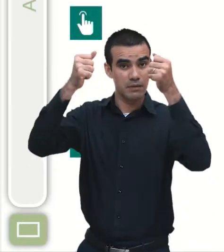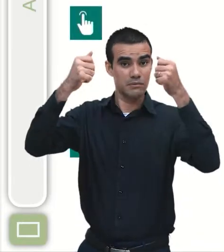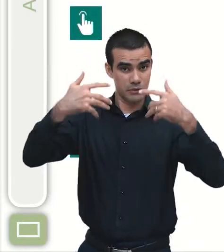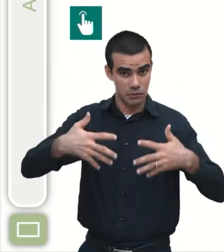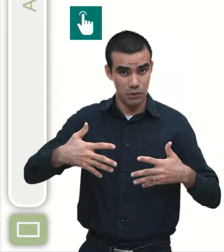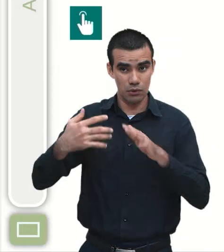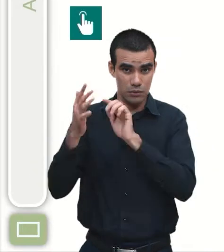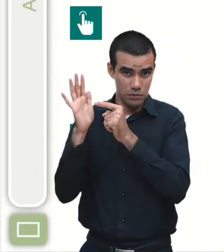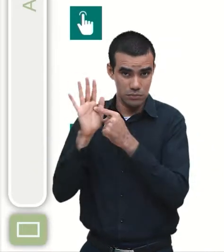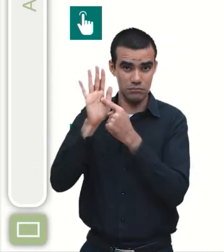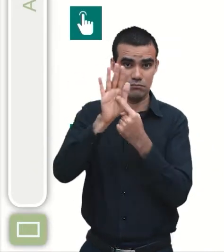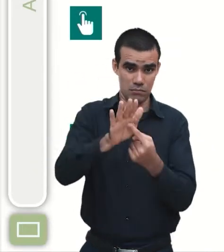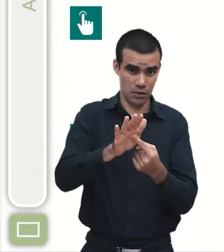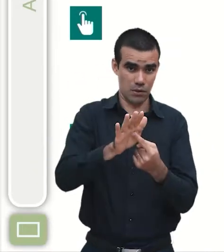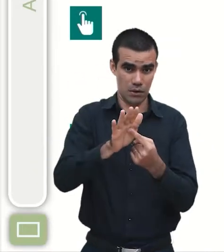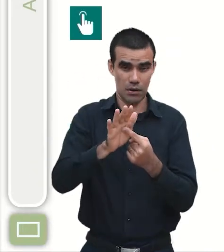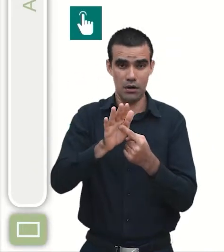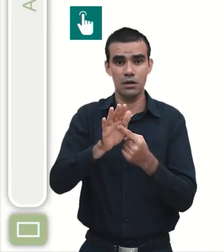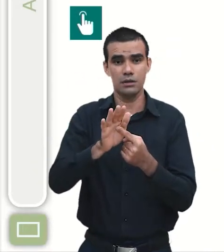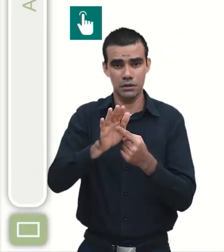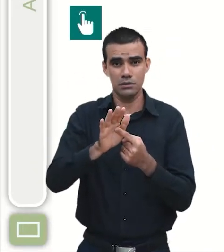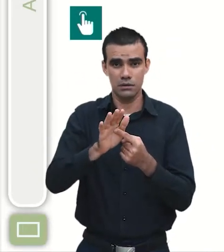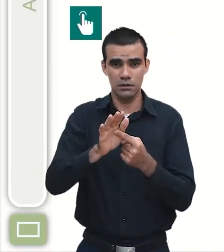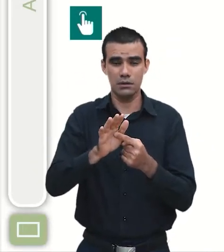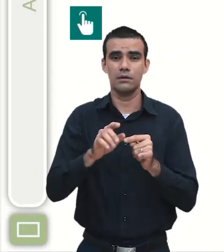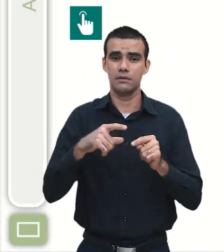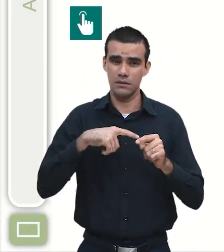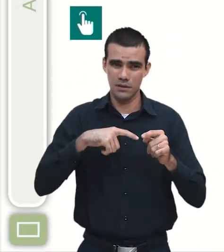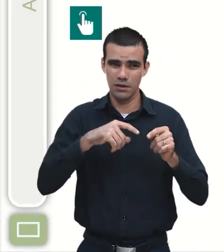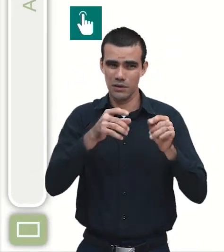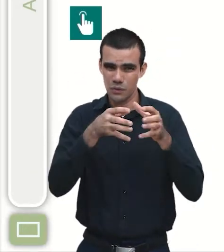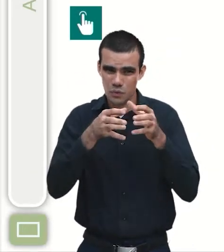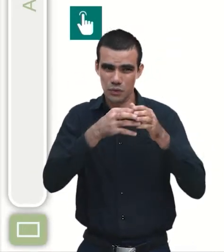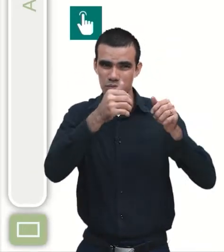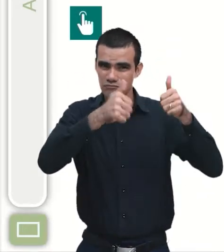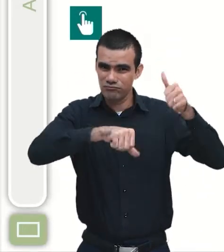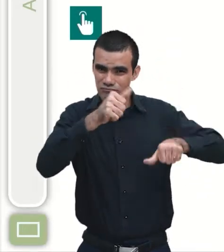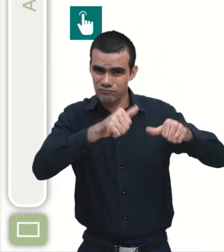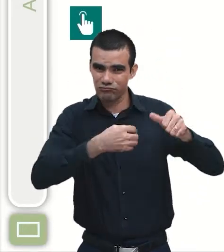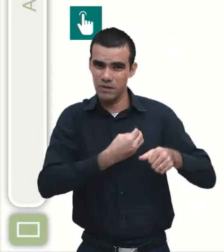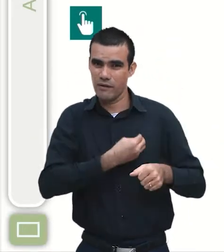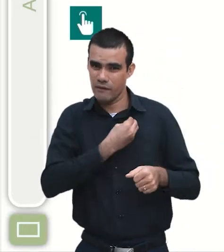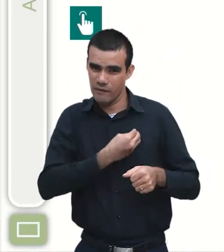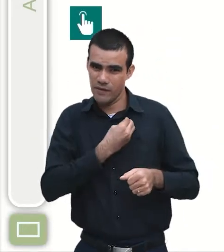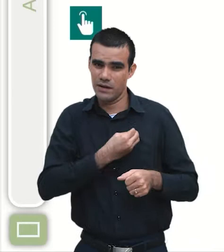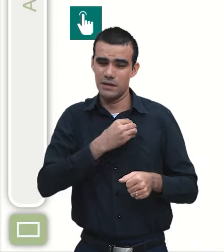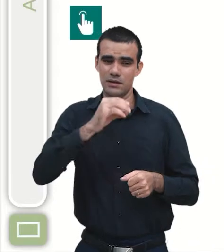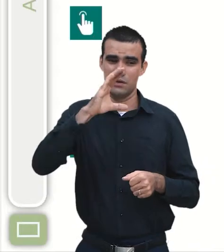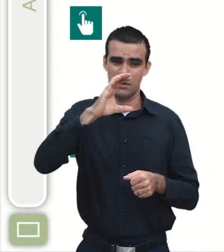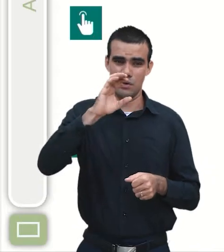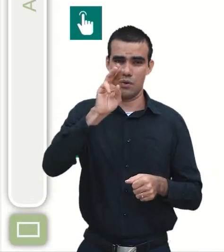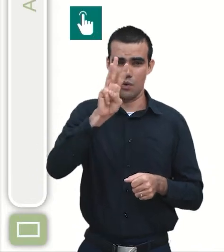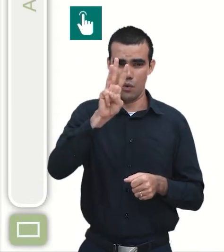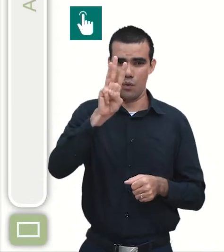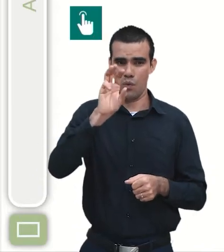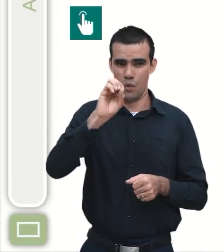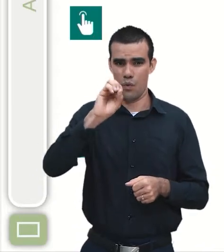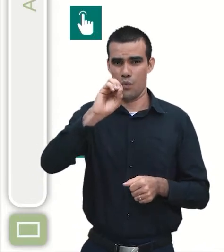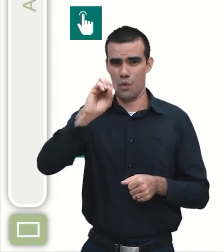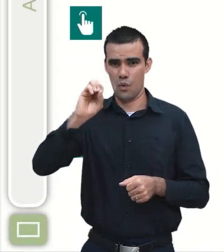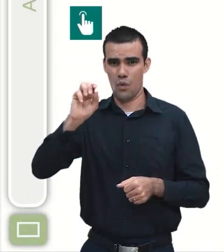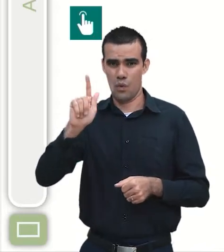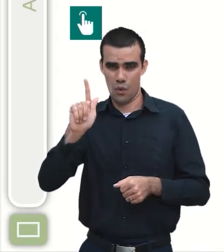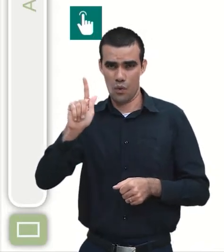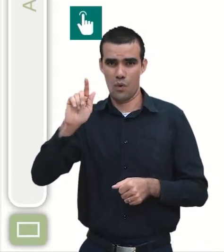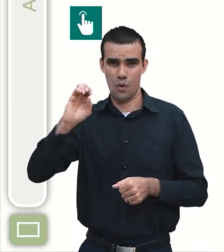ela traz no seu instrumento genérico de avaliação de qualidade de vida, o RUCOL, espiritualidade e